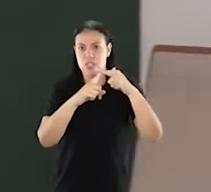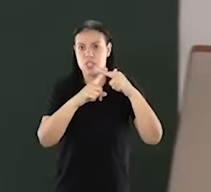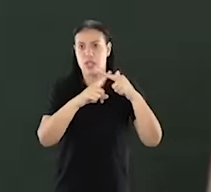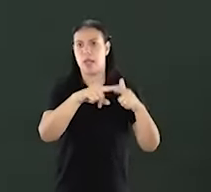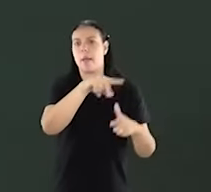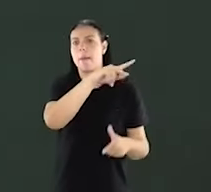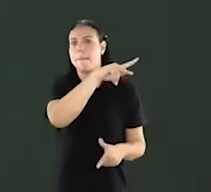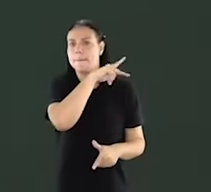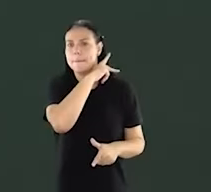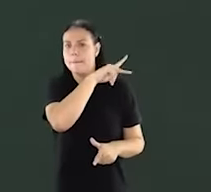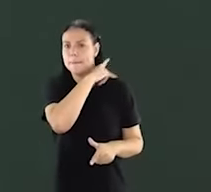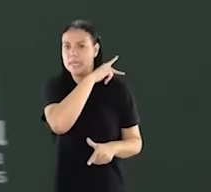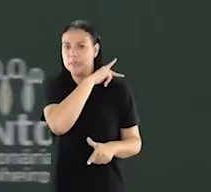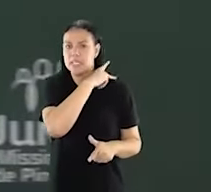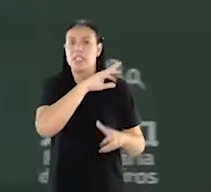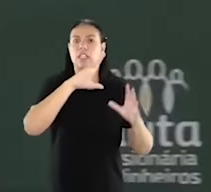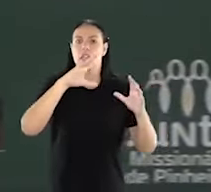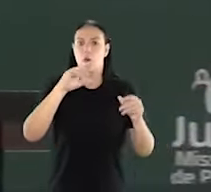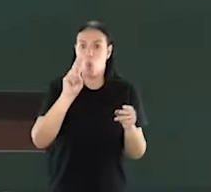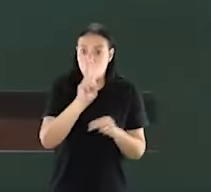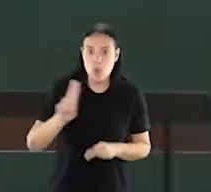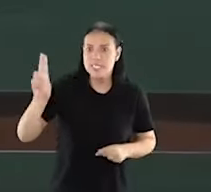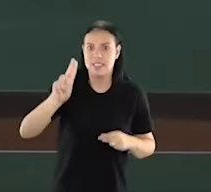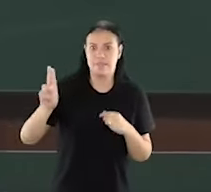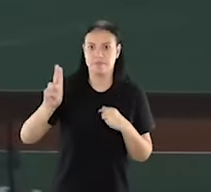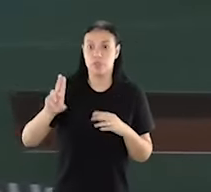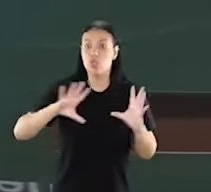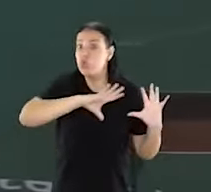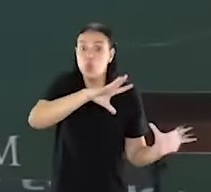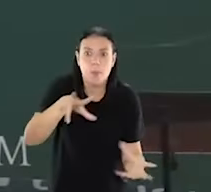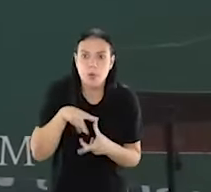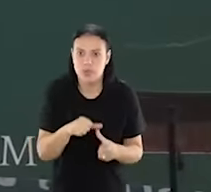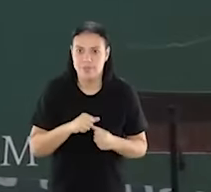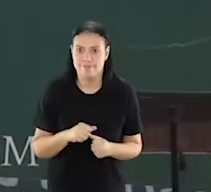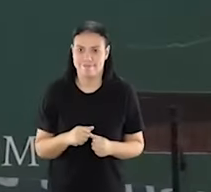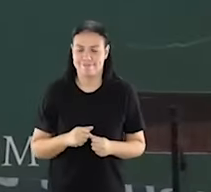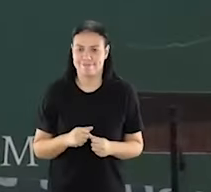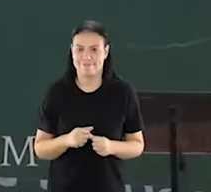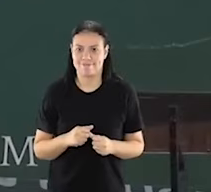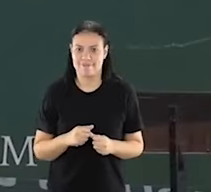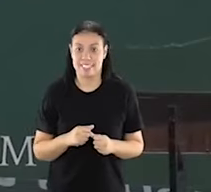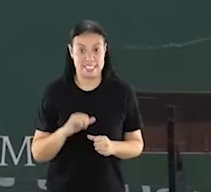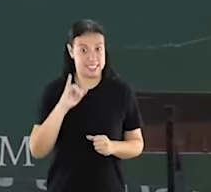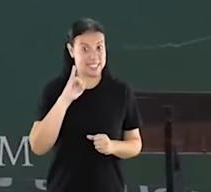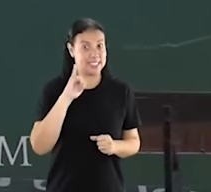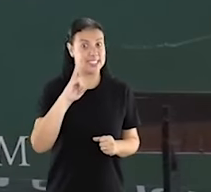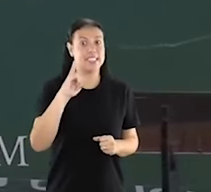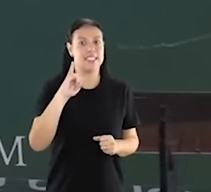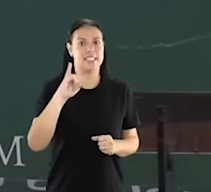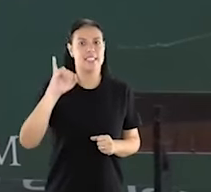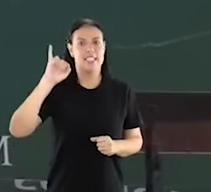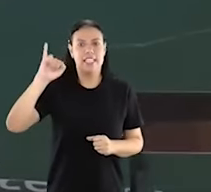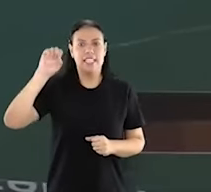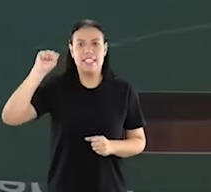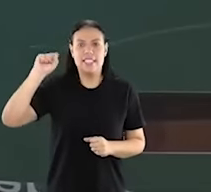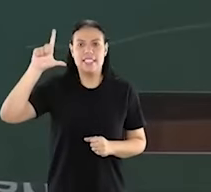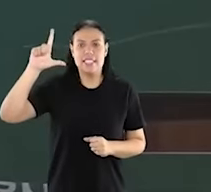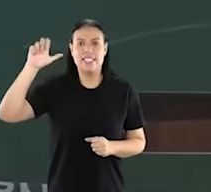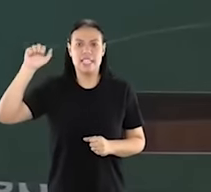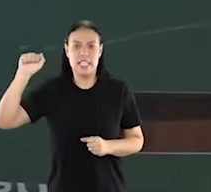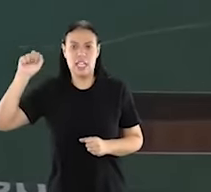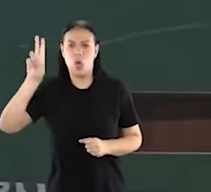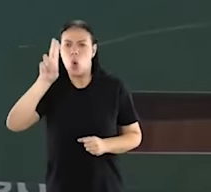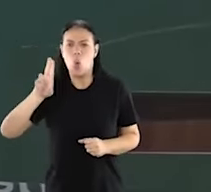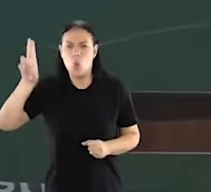Ora, se eles promovem uma causa que não é a causa que nós entendemos de ser a salvação, e nós, que